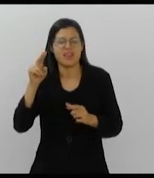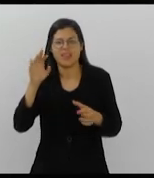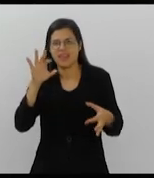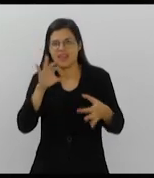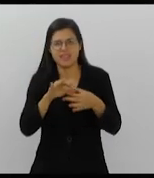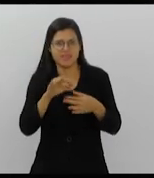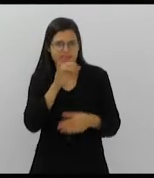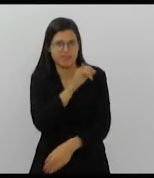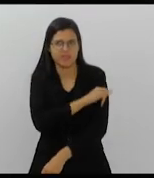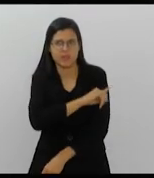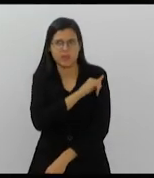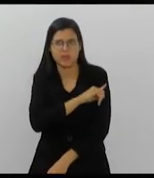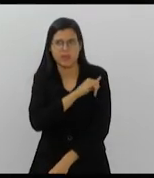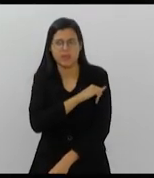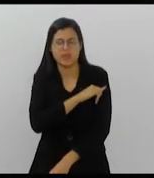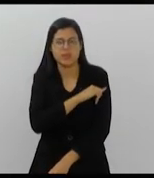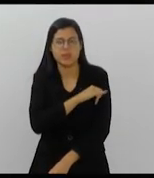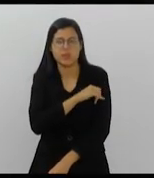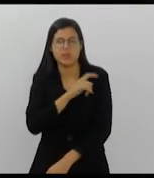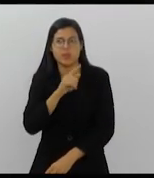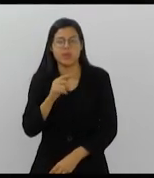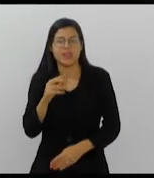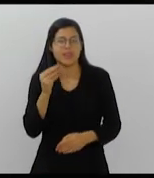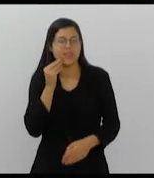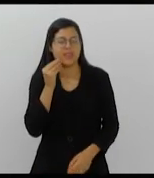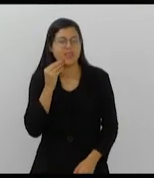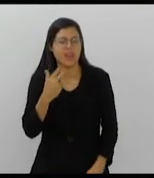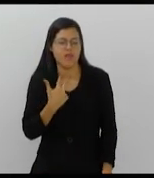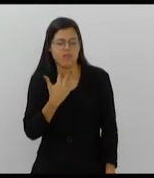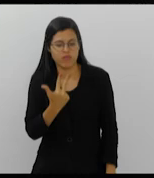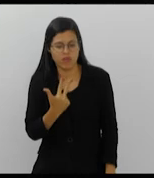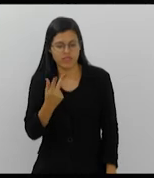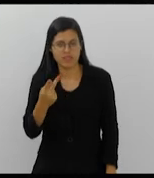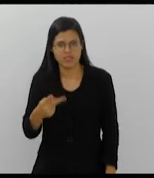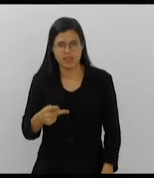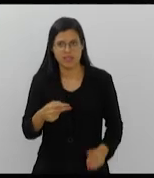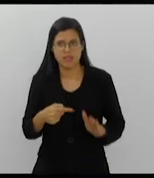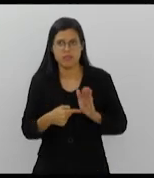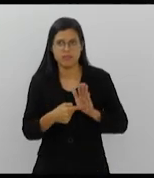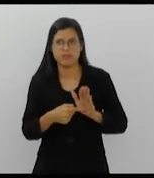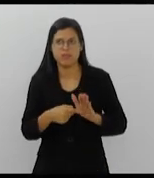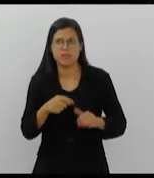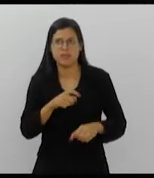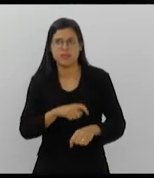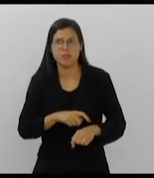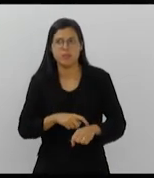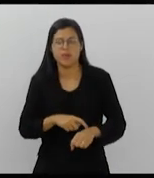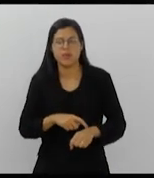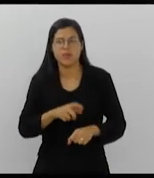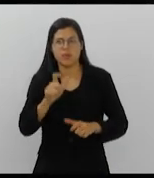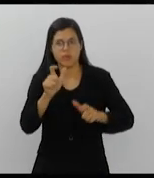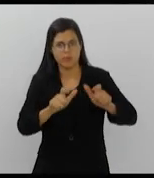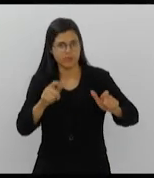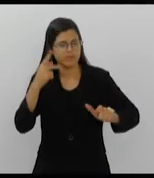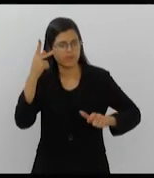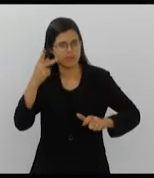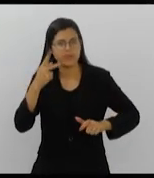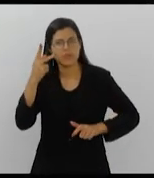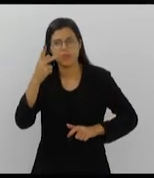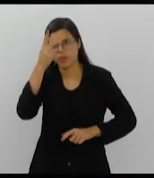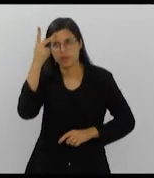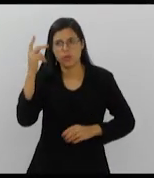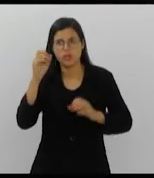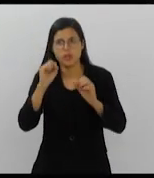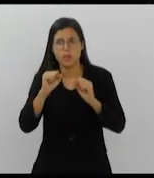Tentar trazer a voz dela aqui nesse momento, para que os senhores parlamentares, as pessoas que podem fazer